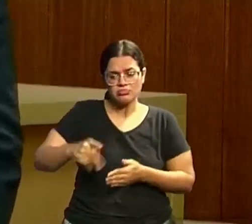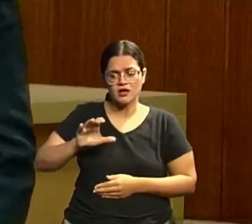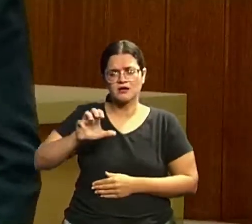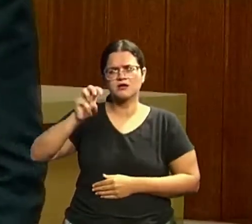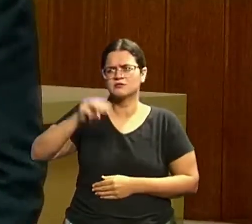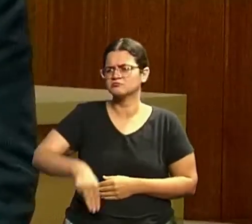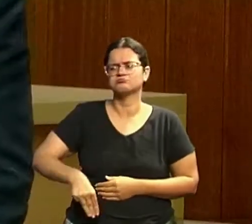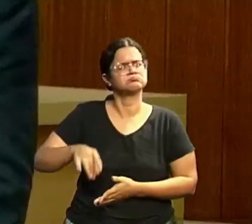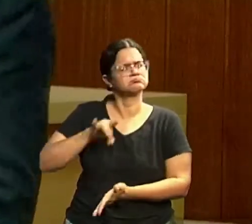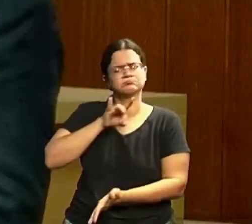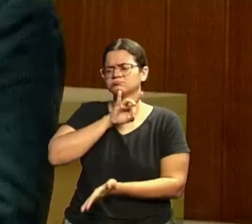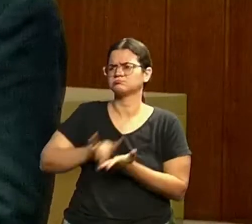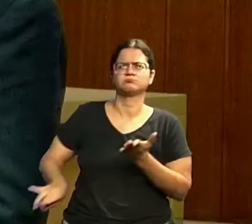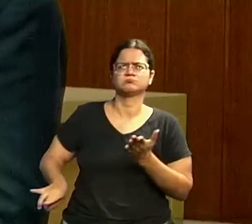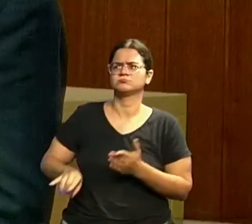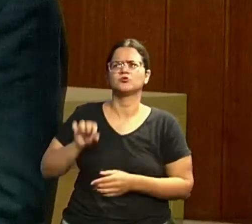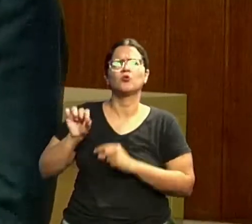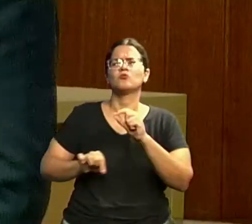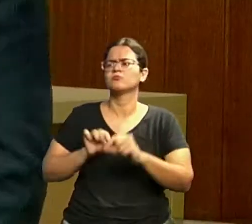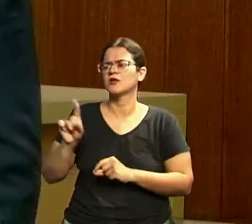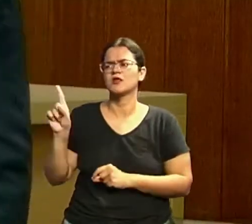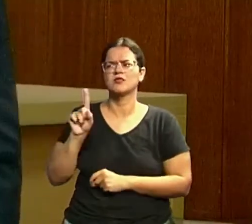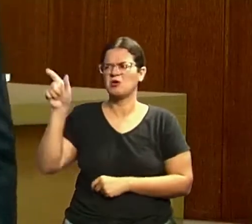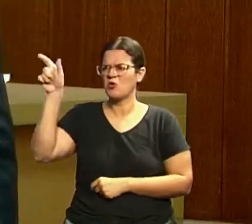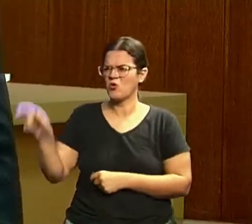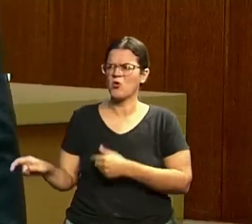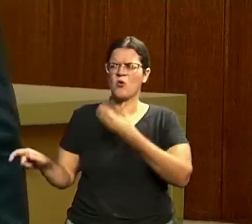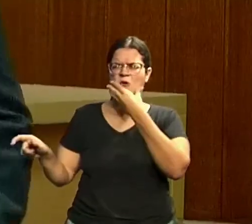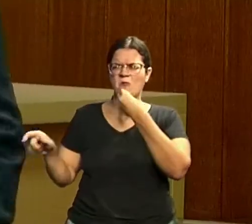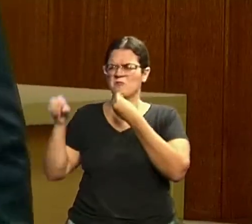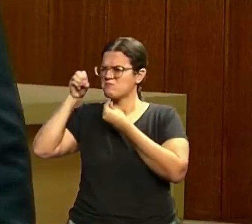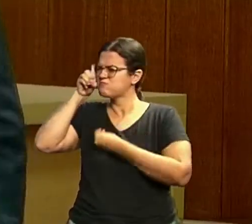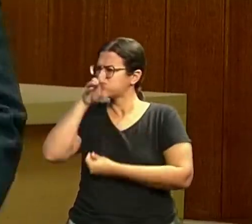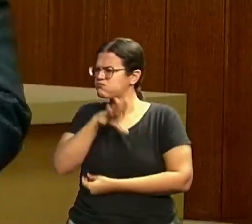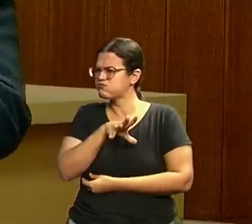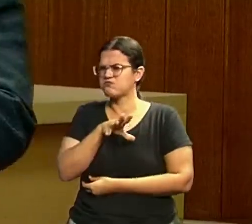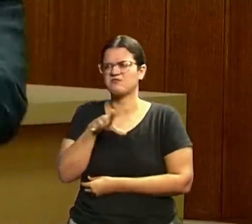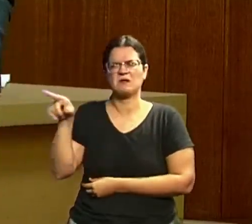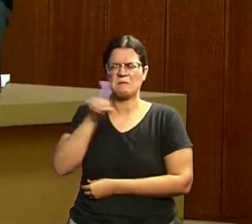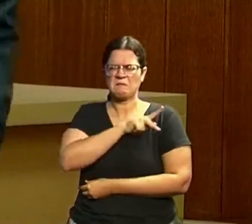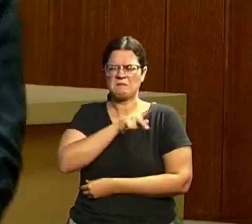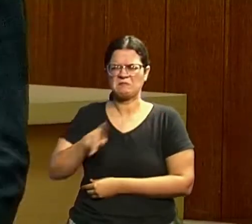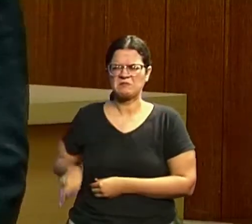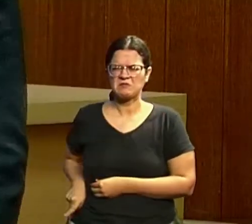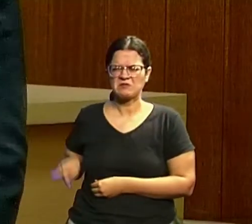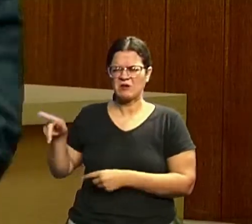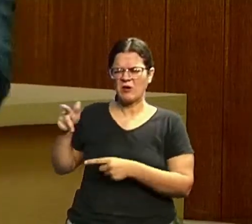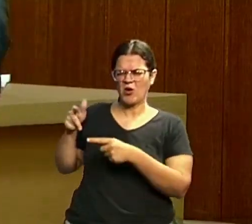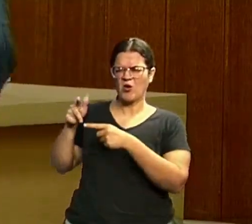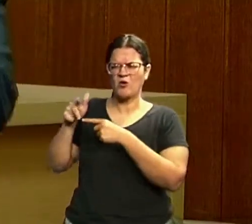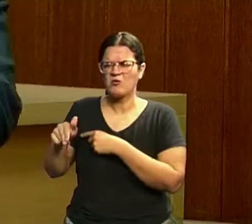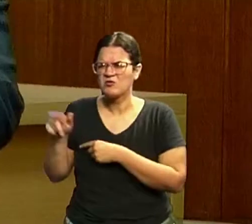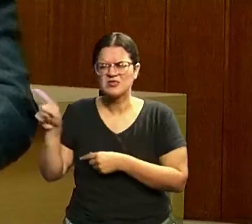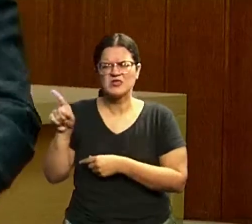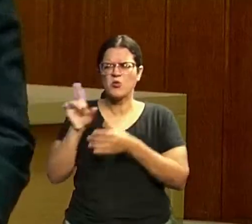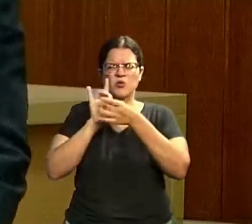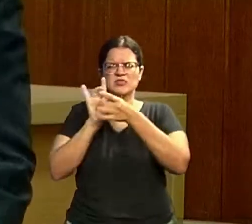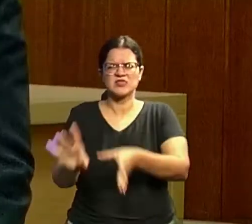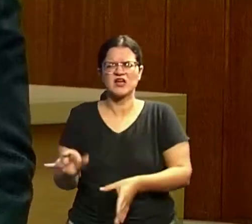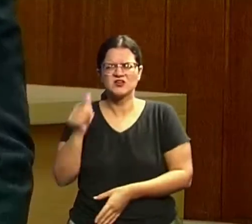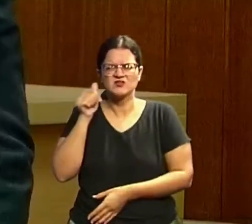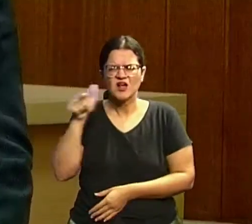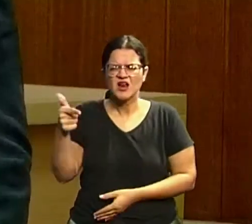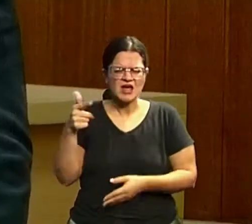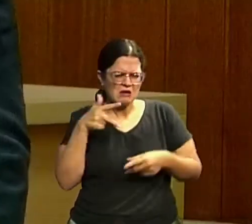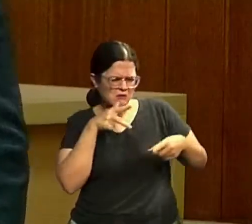né, em desagravo à atitude deste homem que foi violento, ainda por cima de